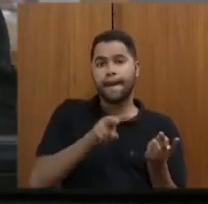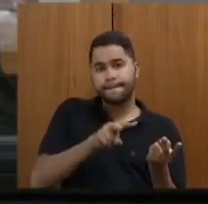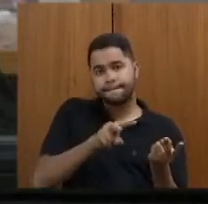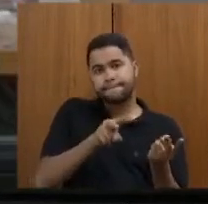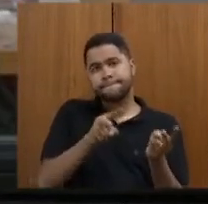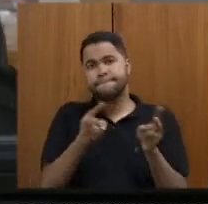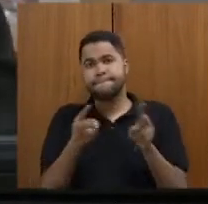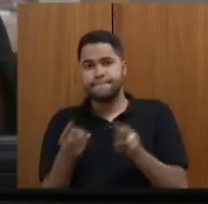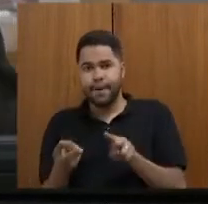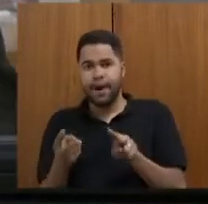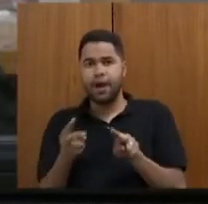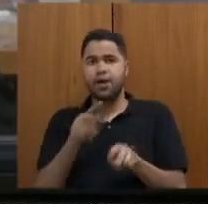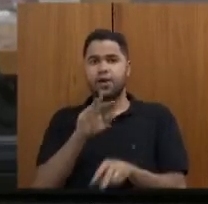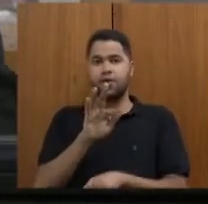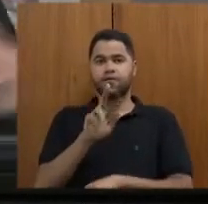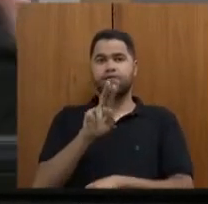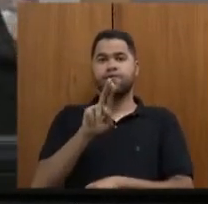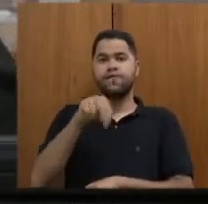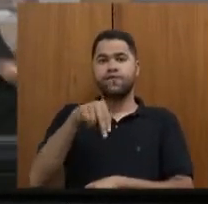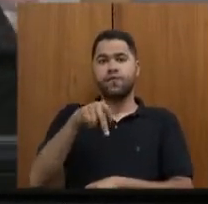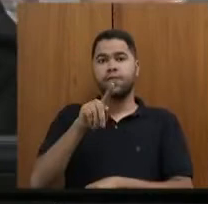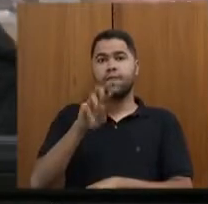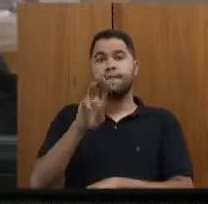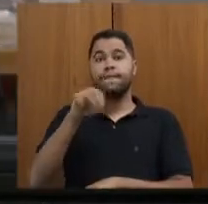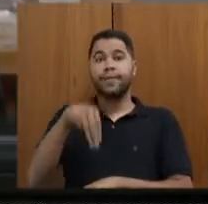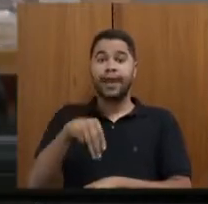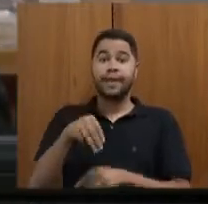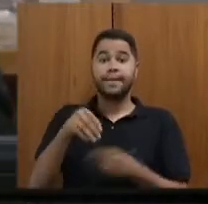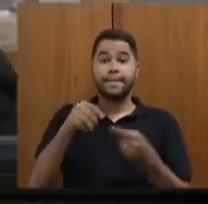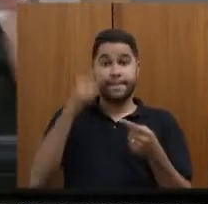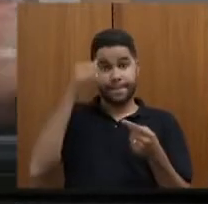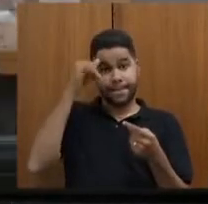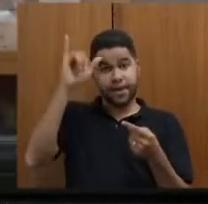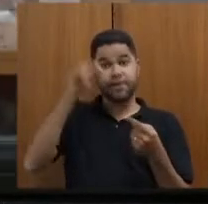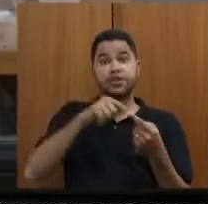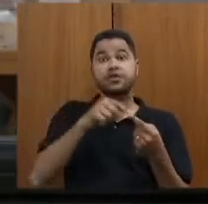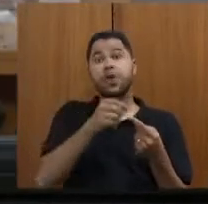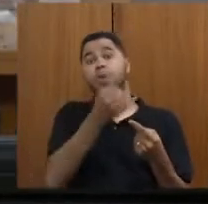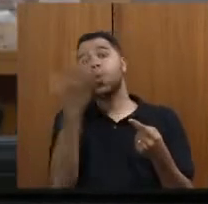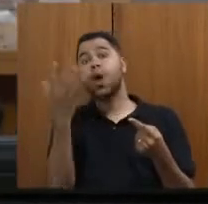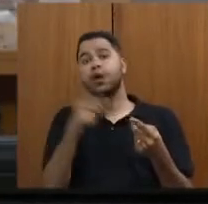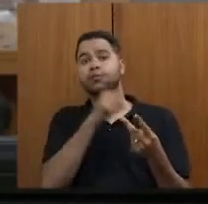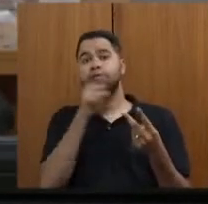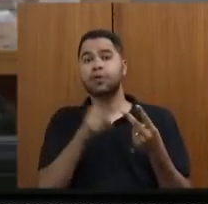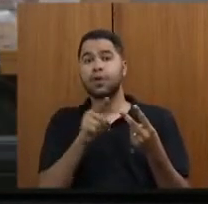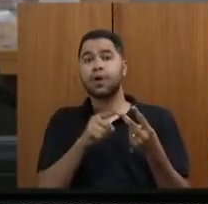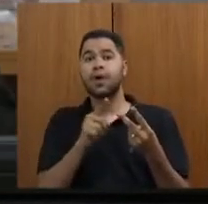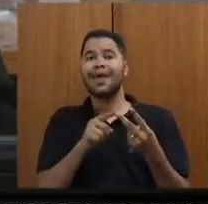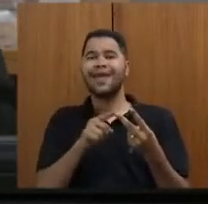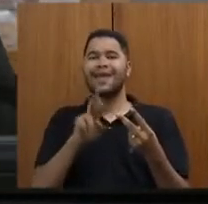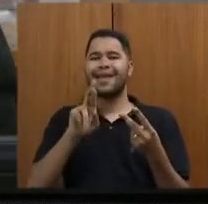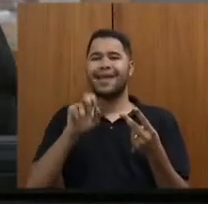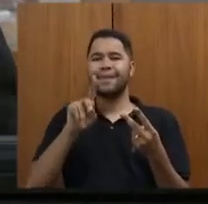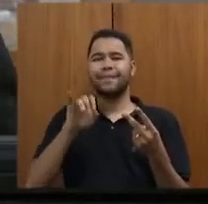transição do FUPREM, quanto será para a prevenção, que aí viria para a CEDES, e quanto seria para a repressão.